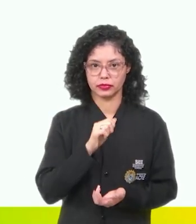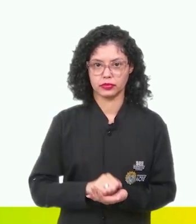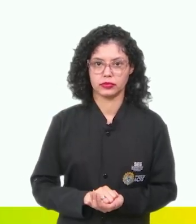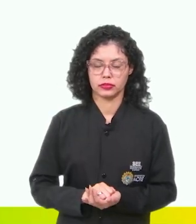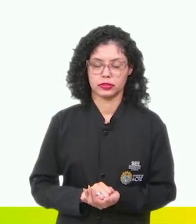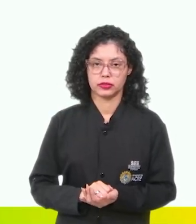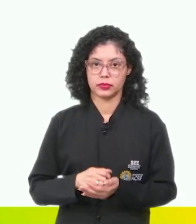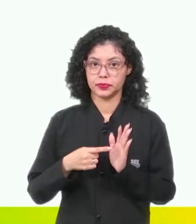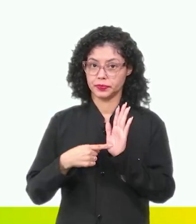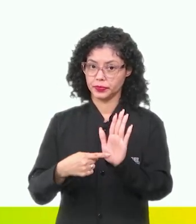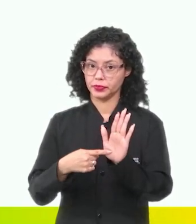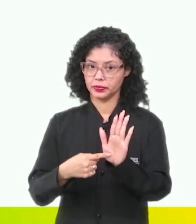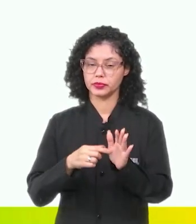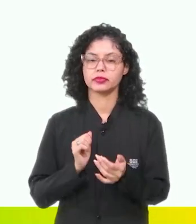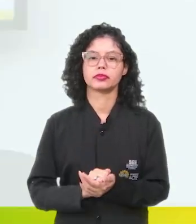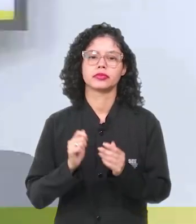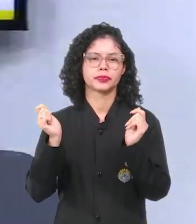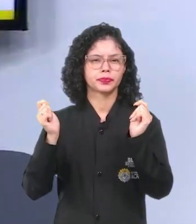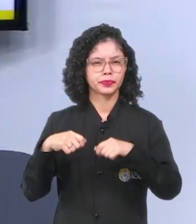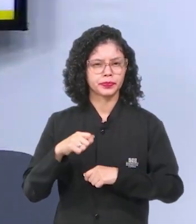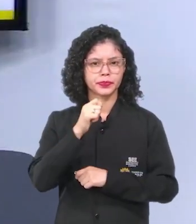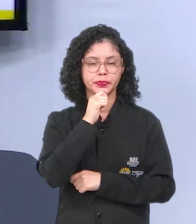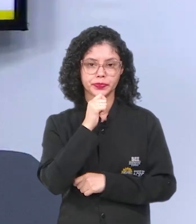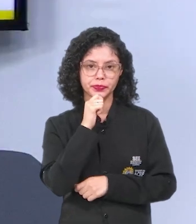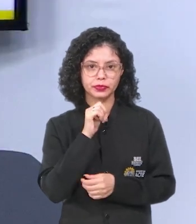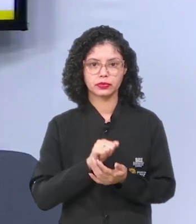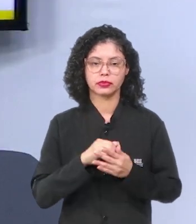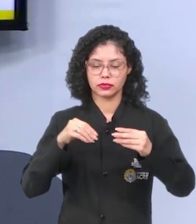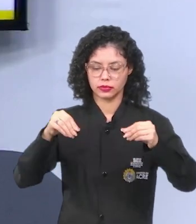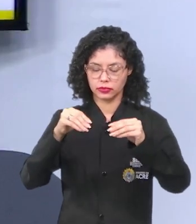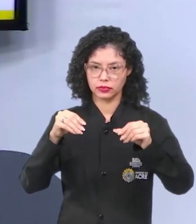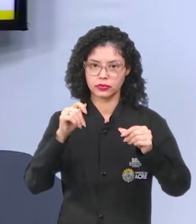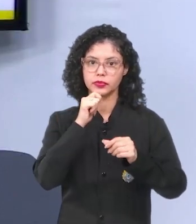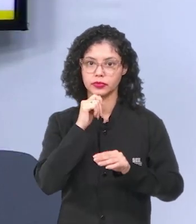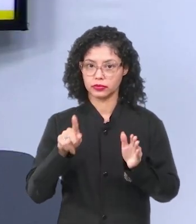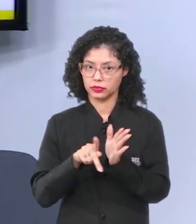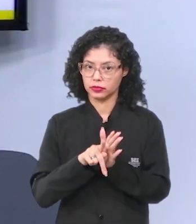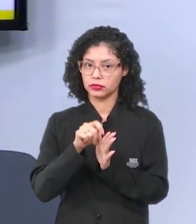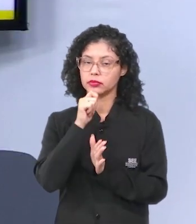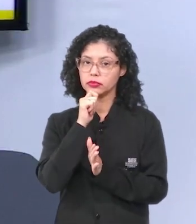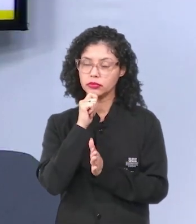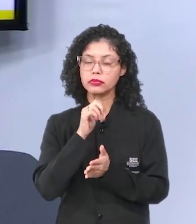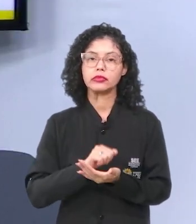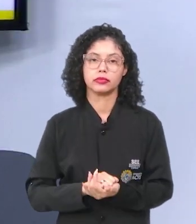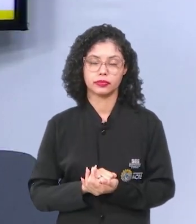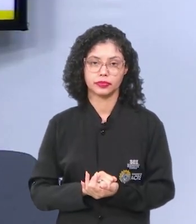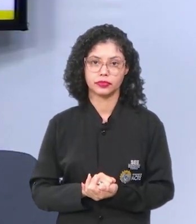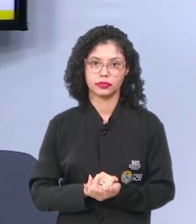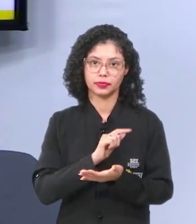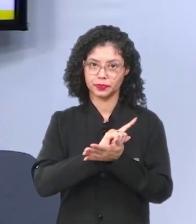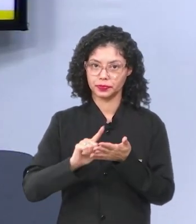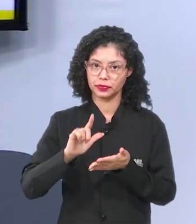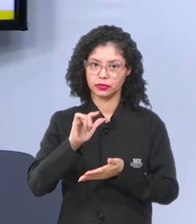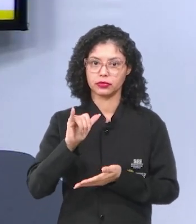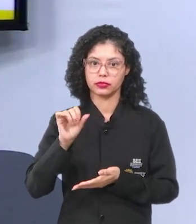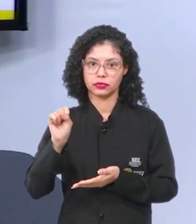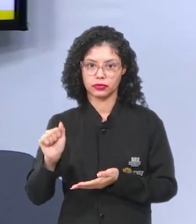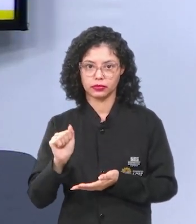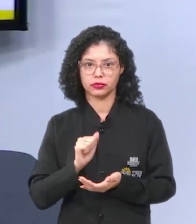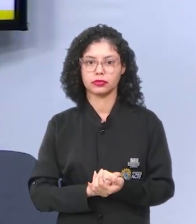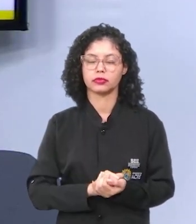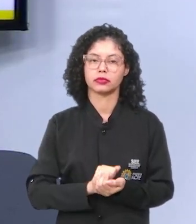ele representa as possibilidades daquela semente ser. Aquela semente lisa, ela pode ser Rzão,